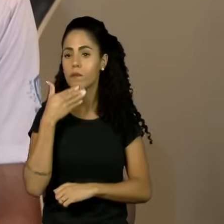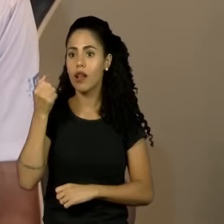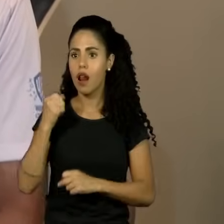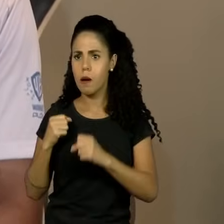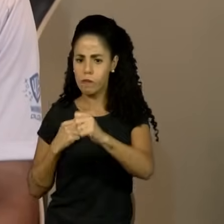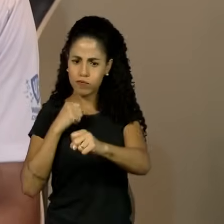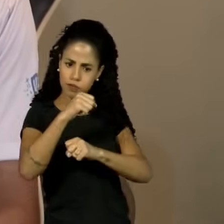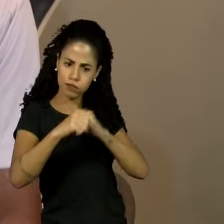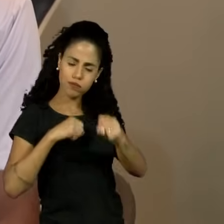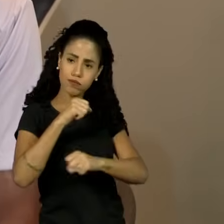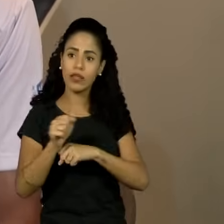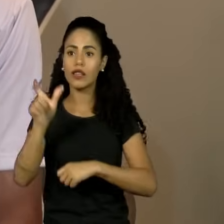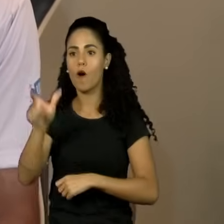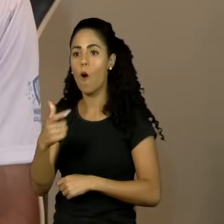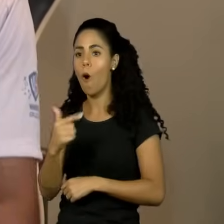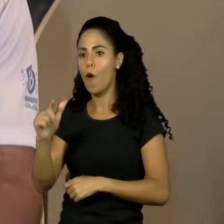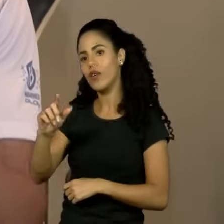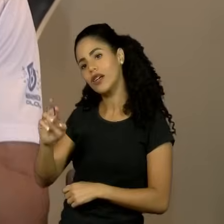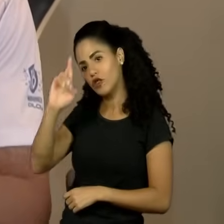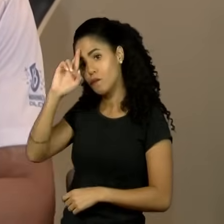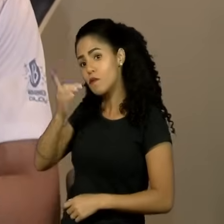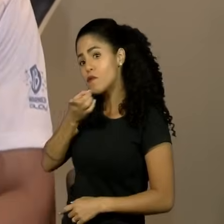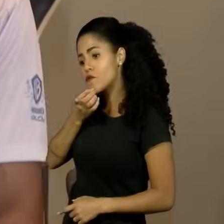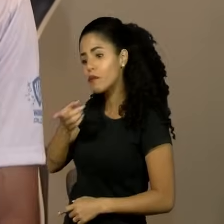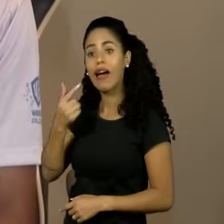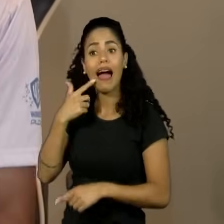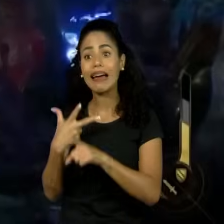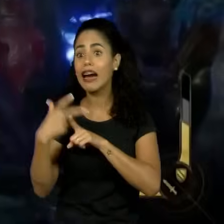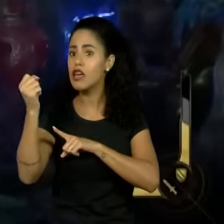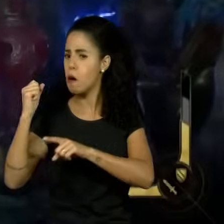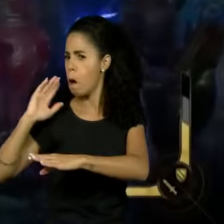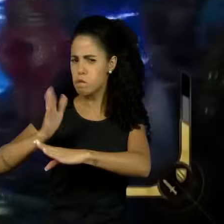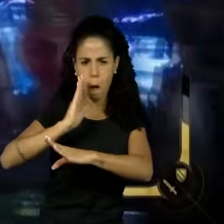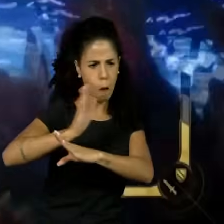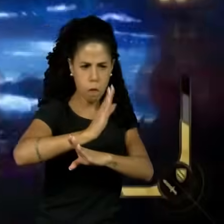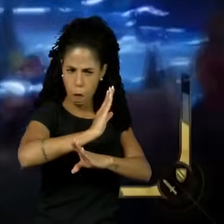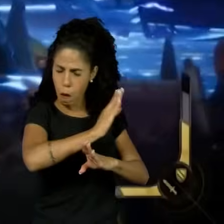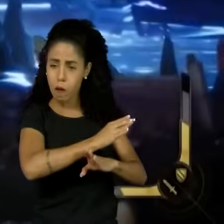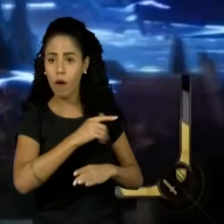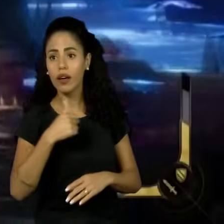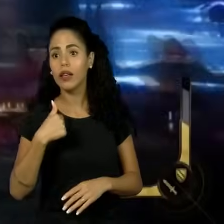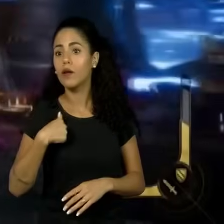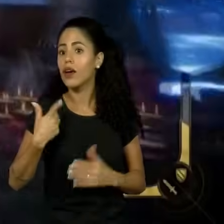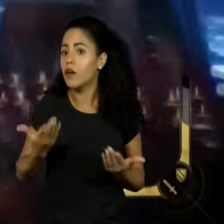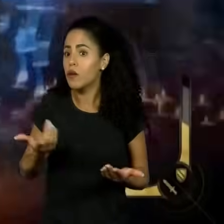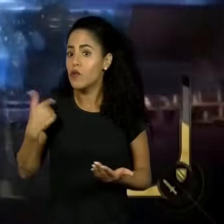contra esse dominicano que ganhou de todo mundo. Então eu já entrei na partida